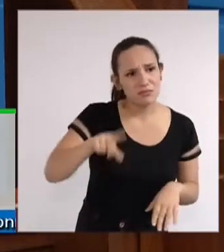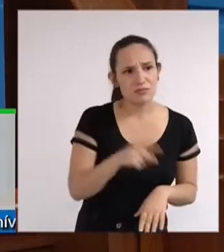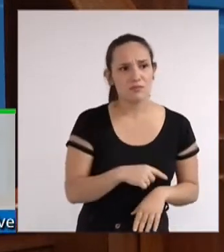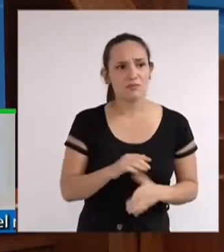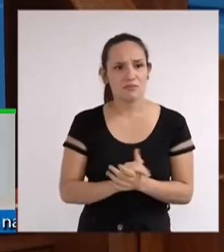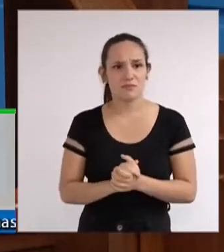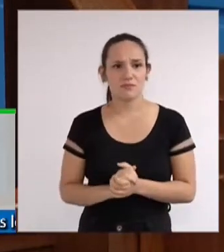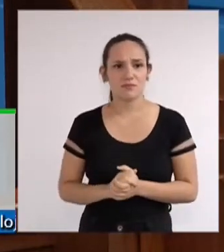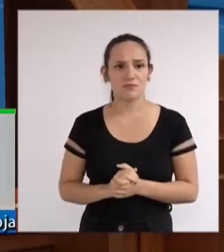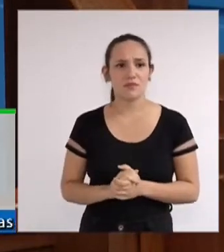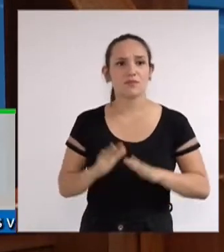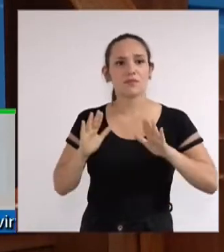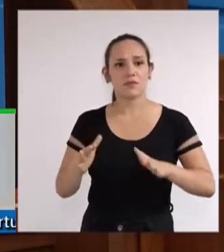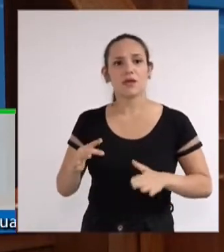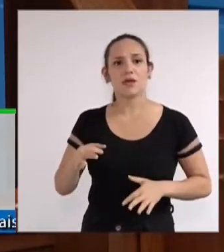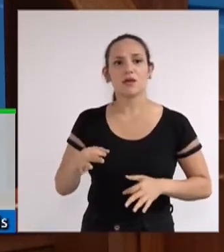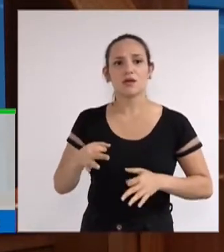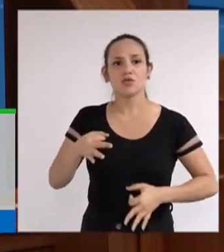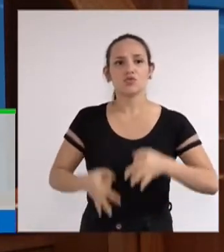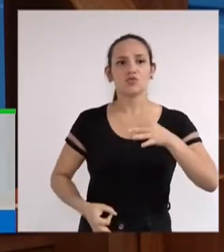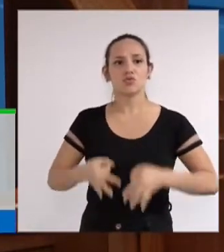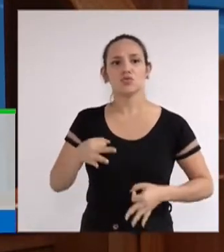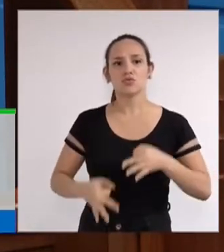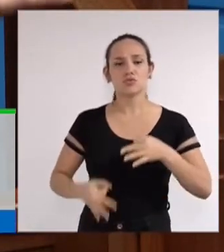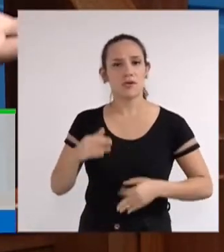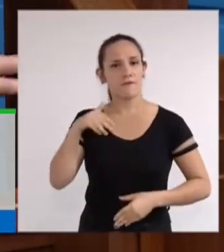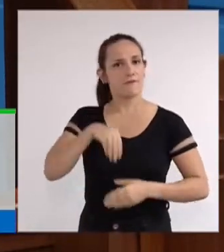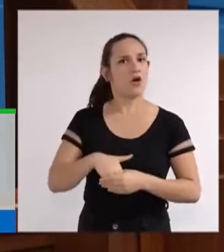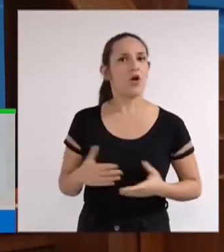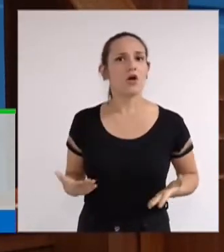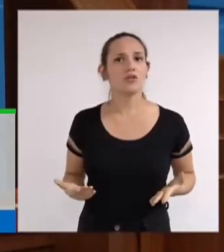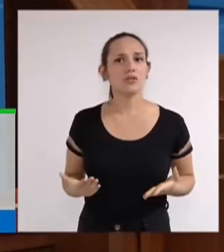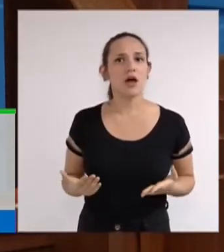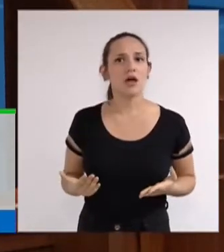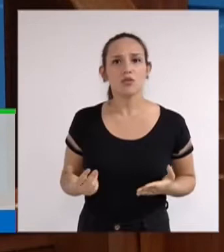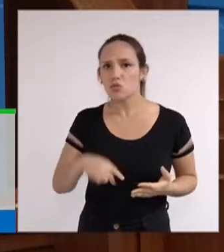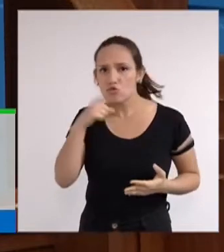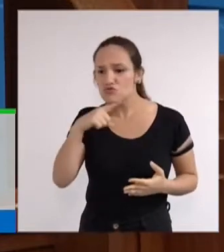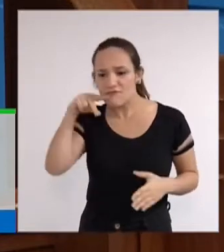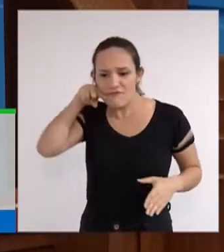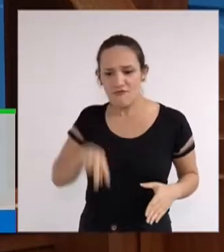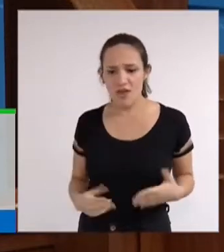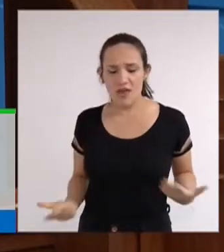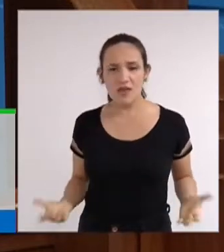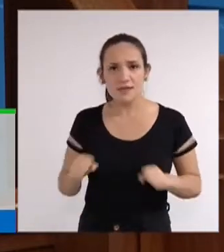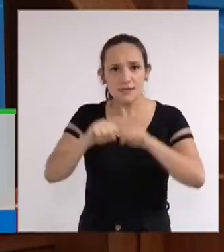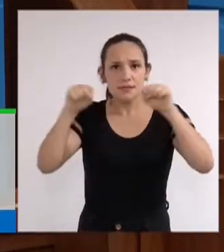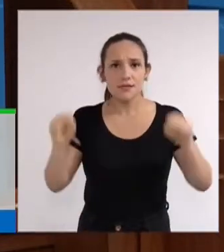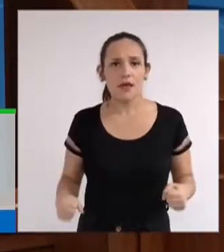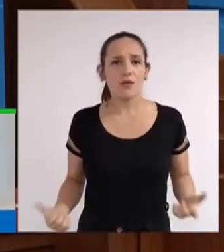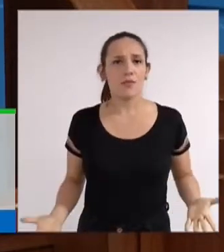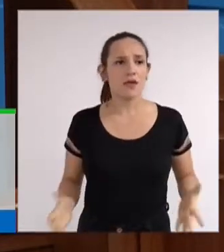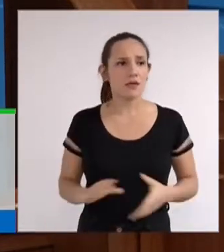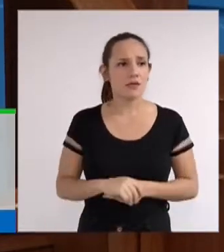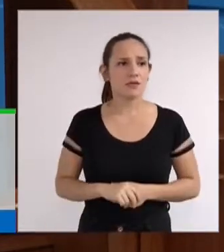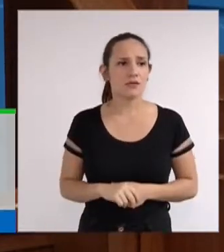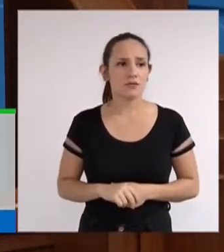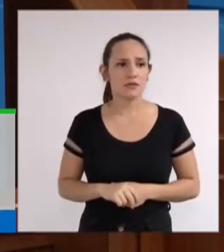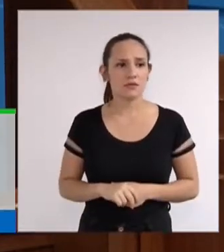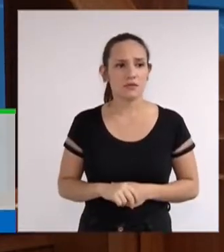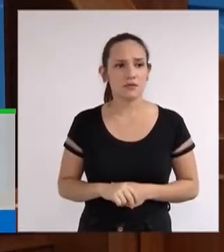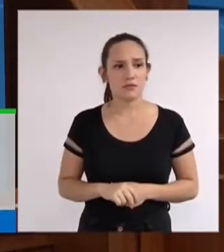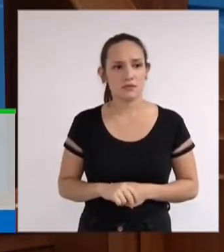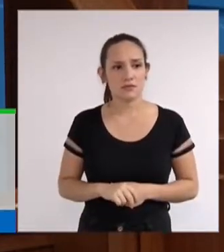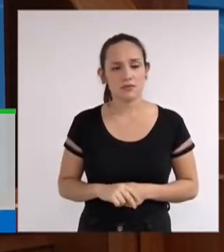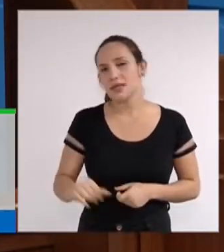Justiça Eleitoral faz, para que se olhe o programa, para que se olhe a máquina, é mais ou menos como fazer uma